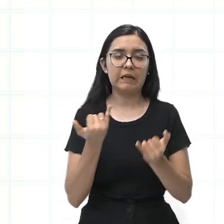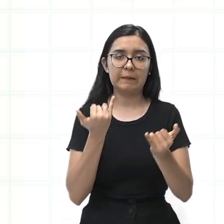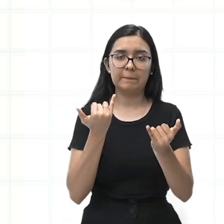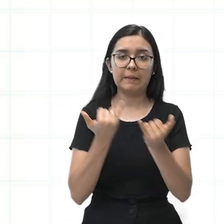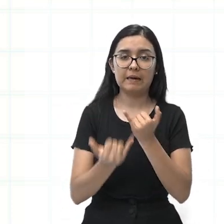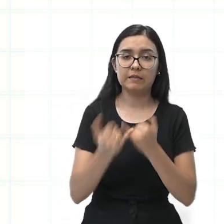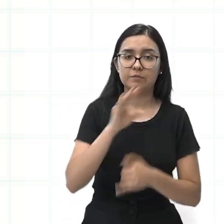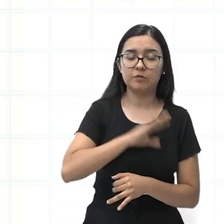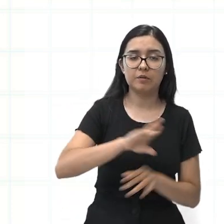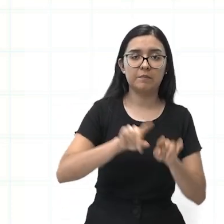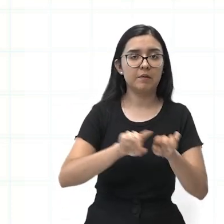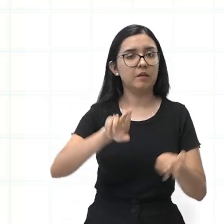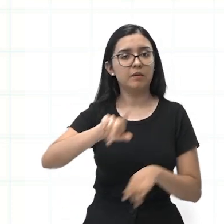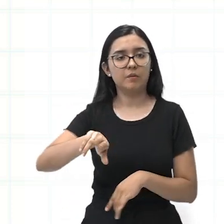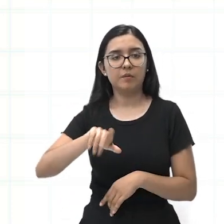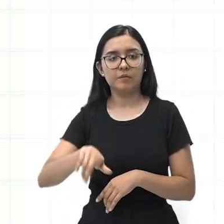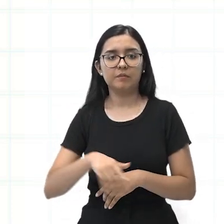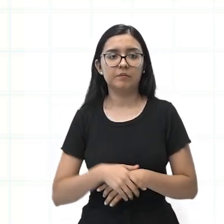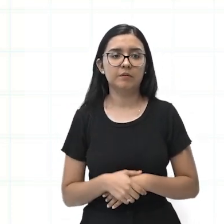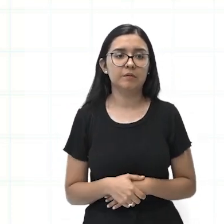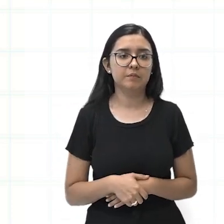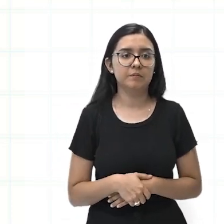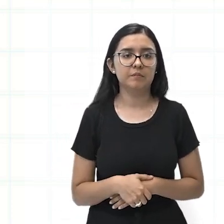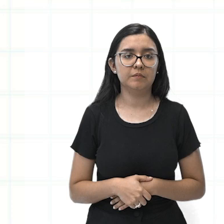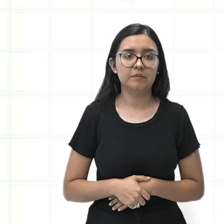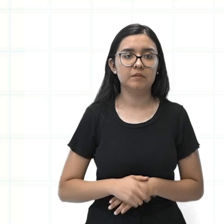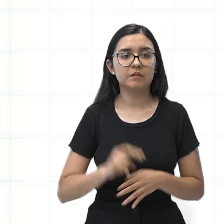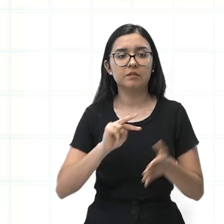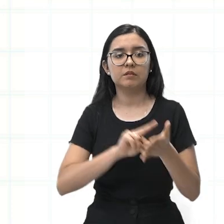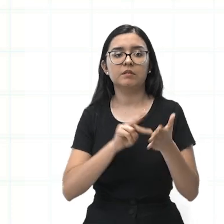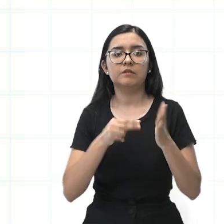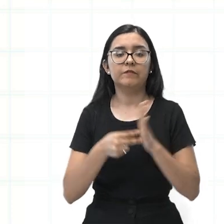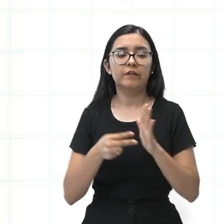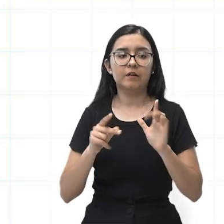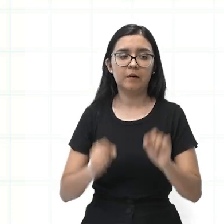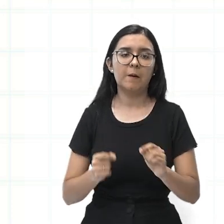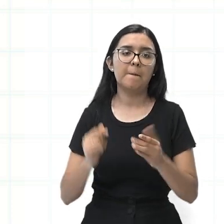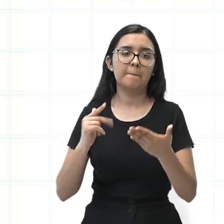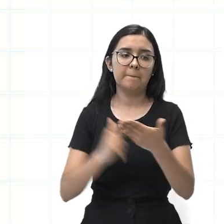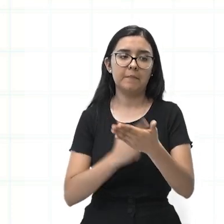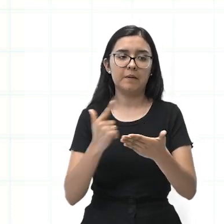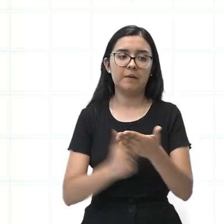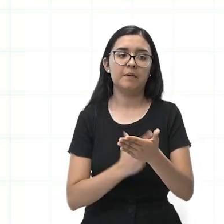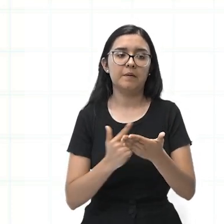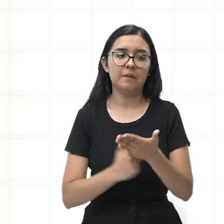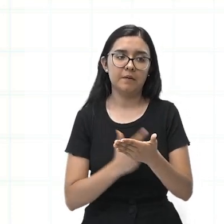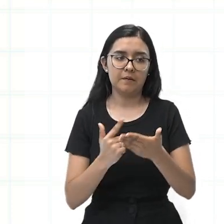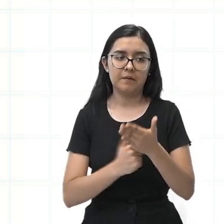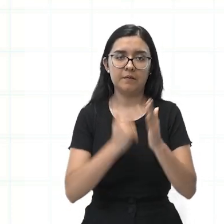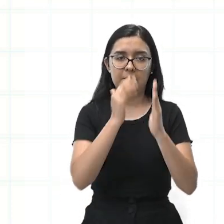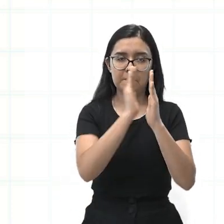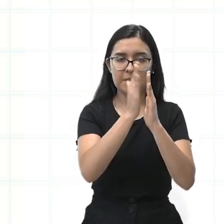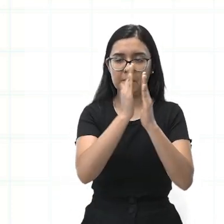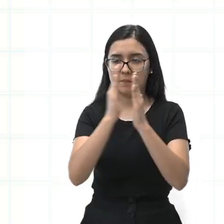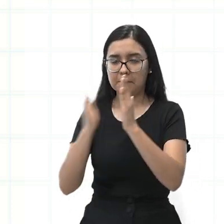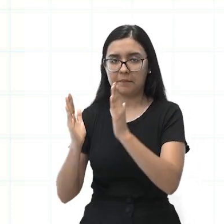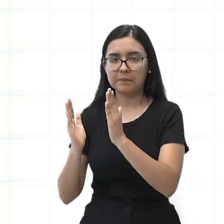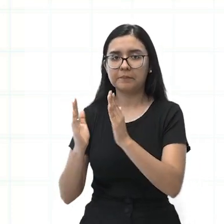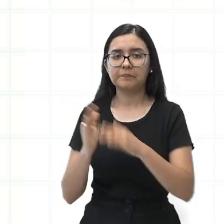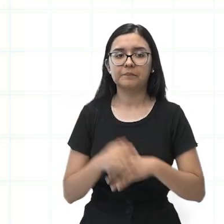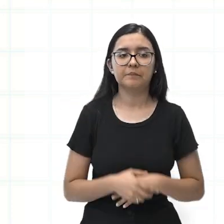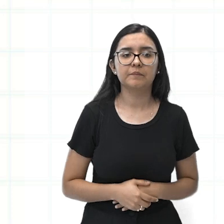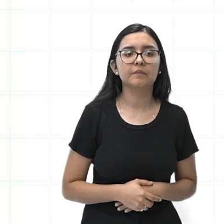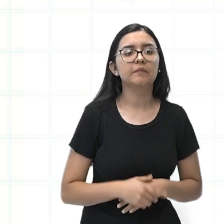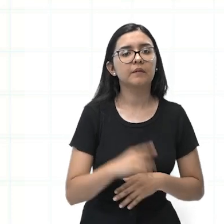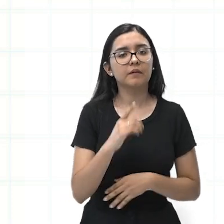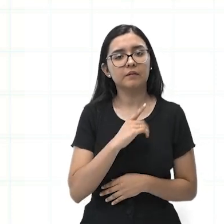Não significa livraria, e sim biblioteca. Anotem aí, library significa biblioteca. Library